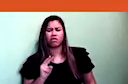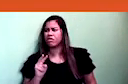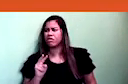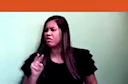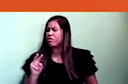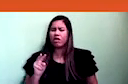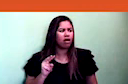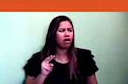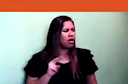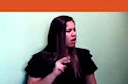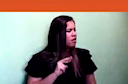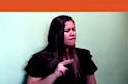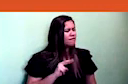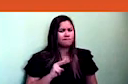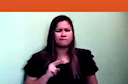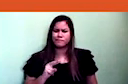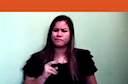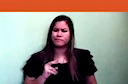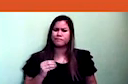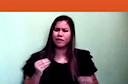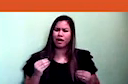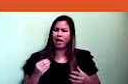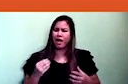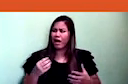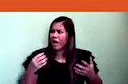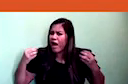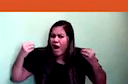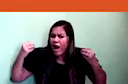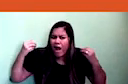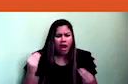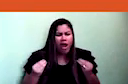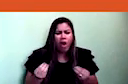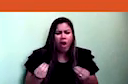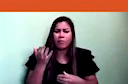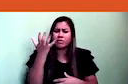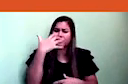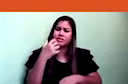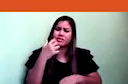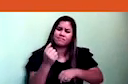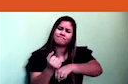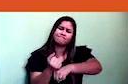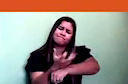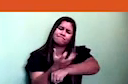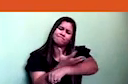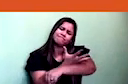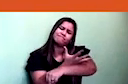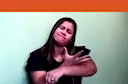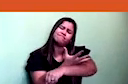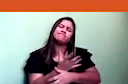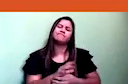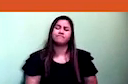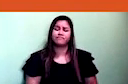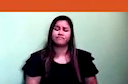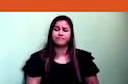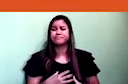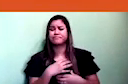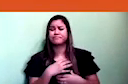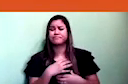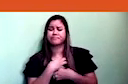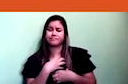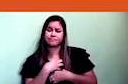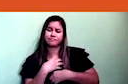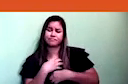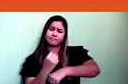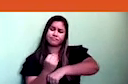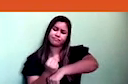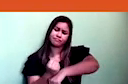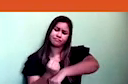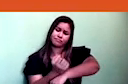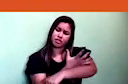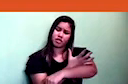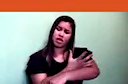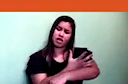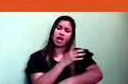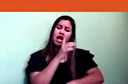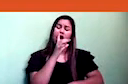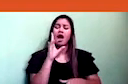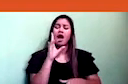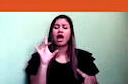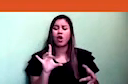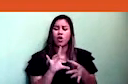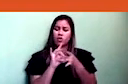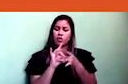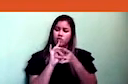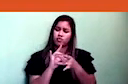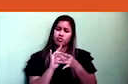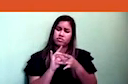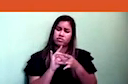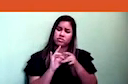recaísse tanta emoção assim. De qualquer maneira, né? Sentimento e emoções, que são às vezes tratadas como sinônimos, elas